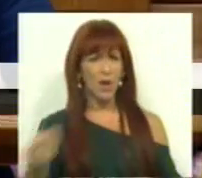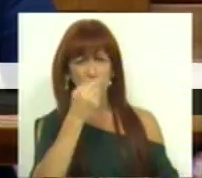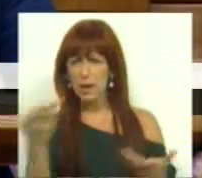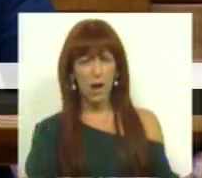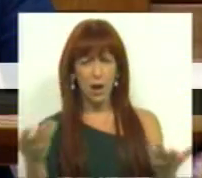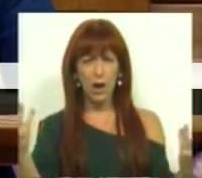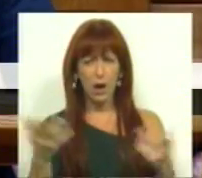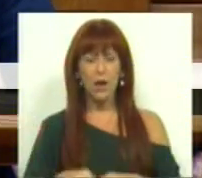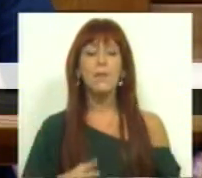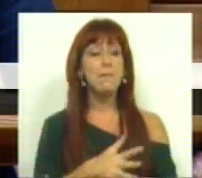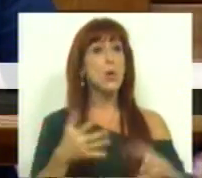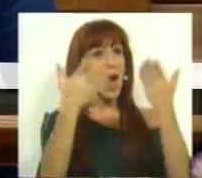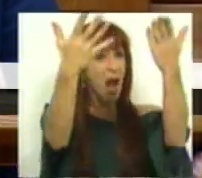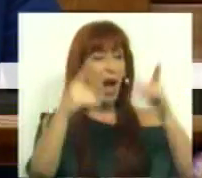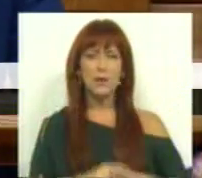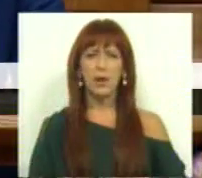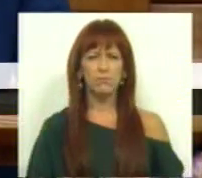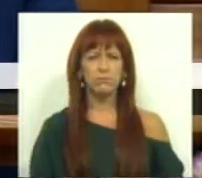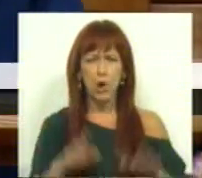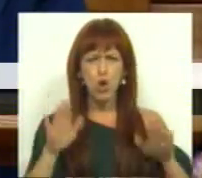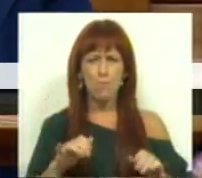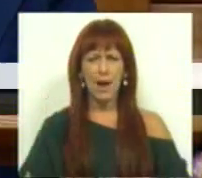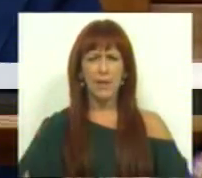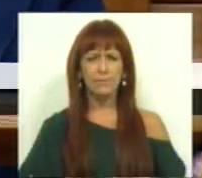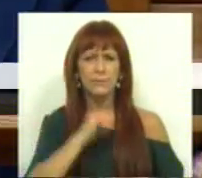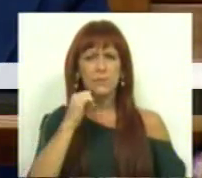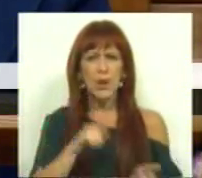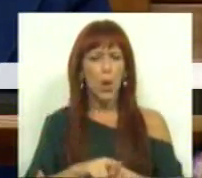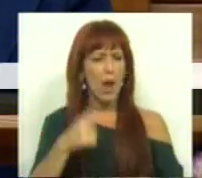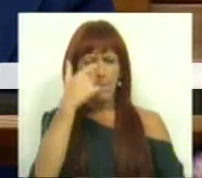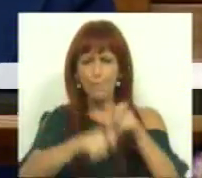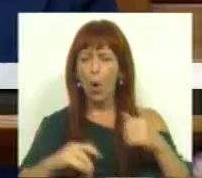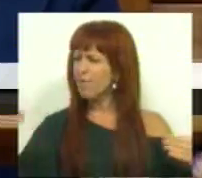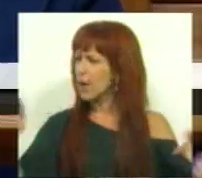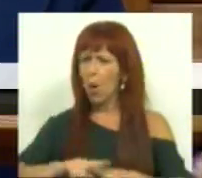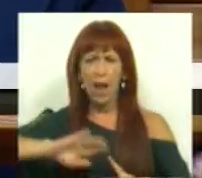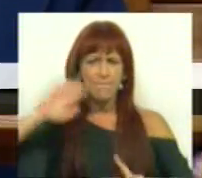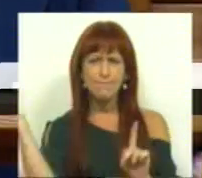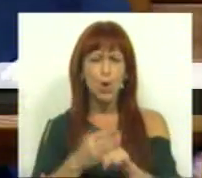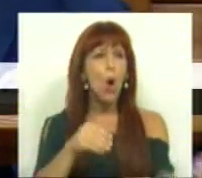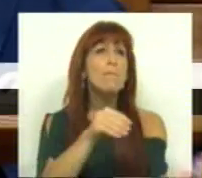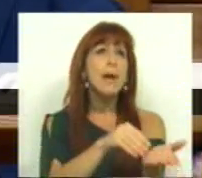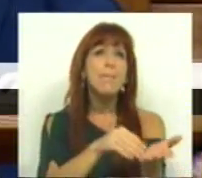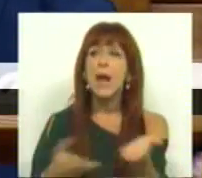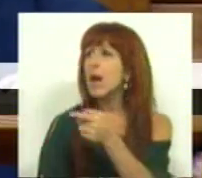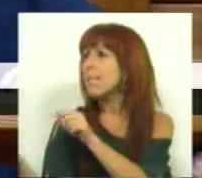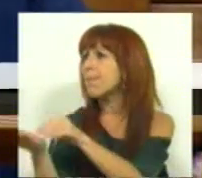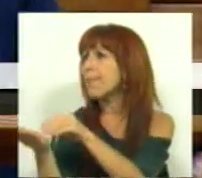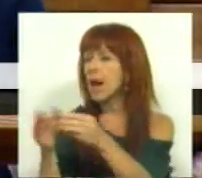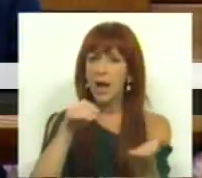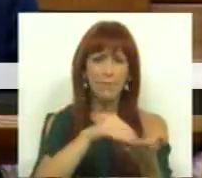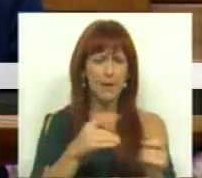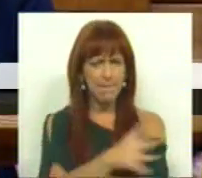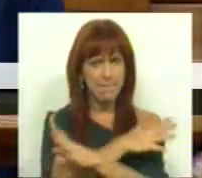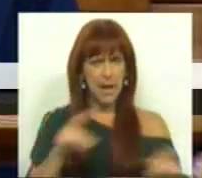comida. Esta maioria não descansa enquanto o povo não estiver todo condenado à esmola da caridade. E é